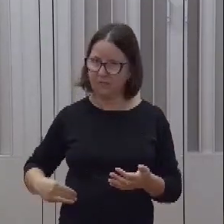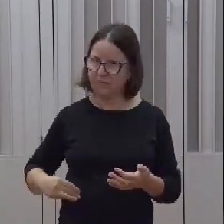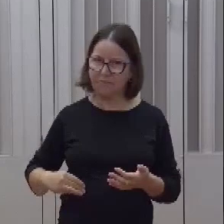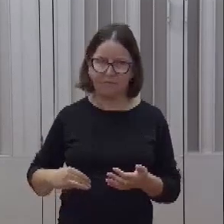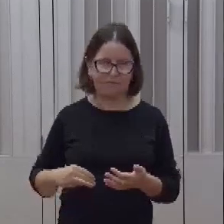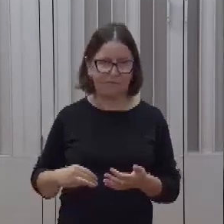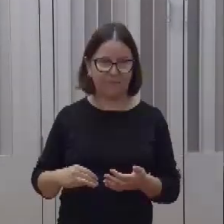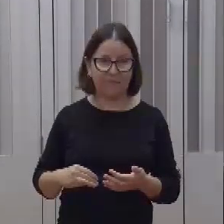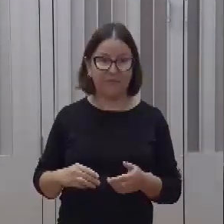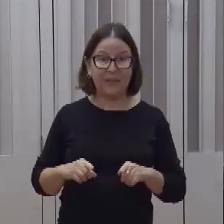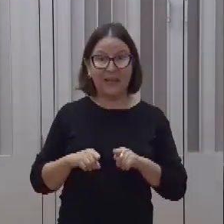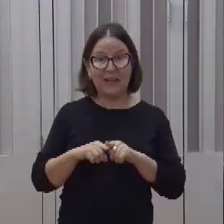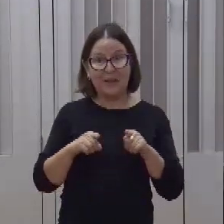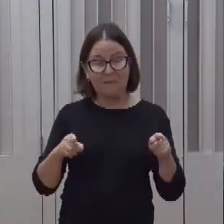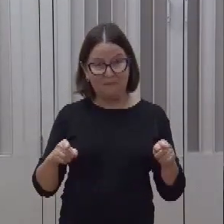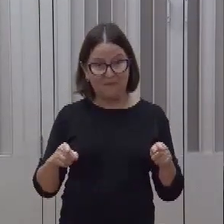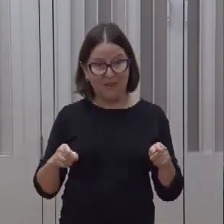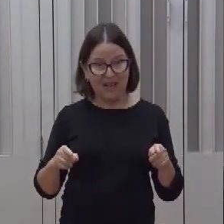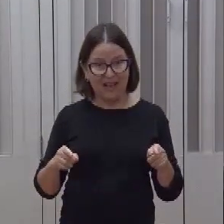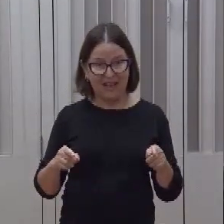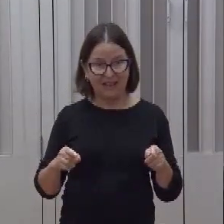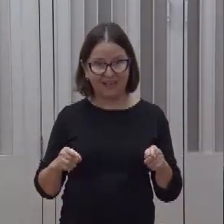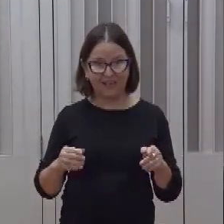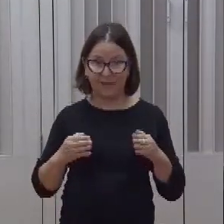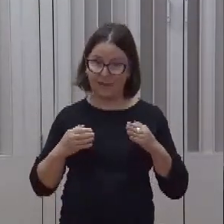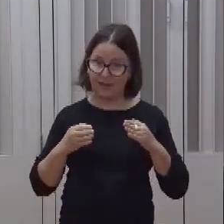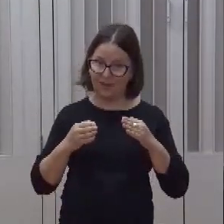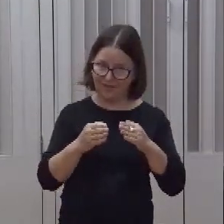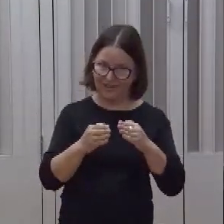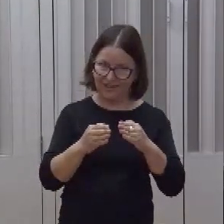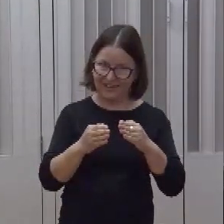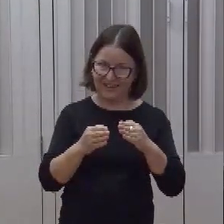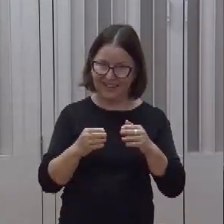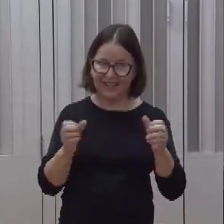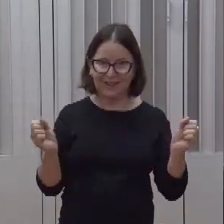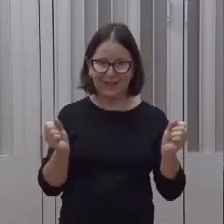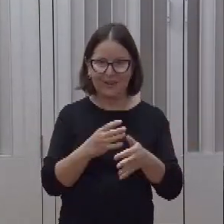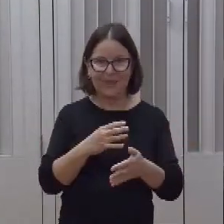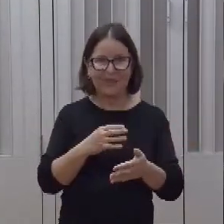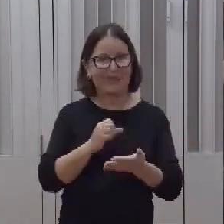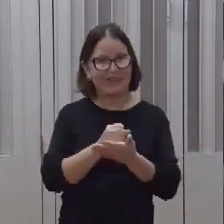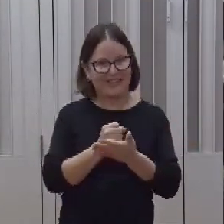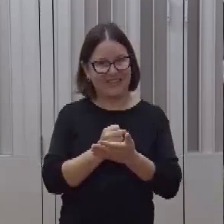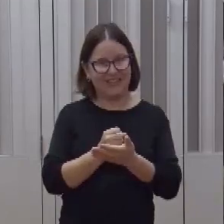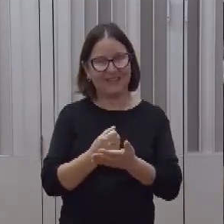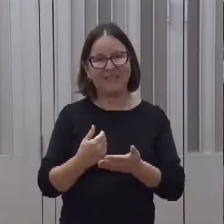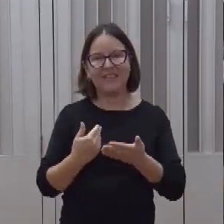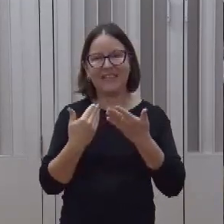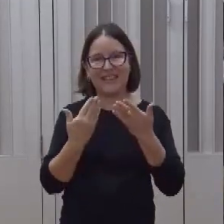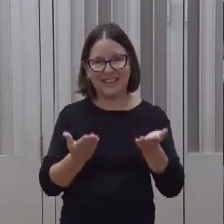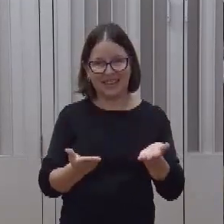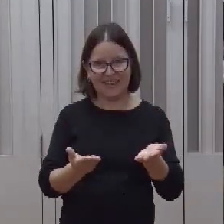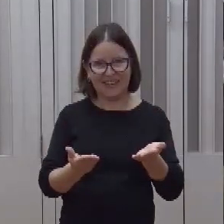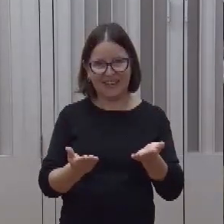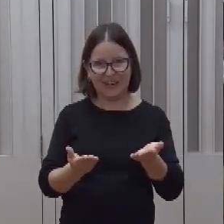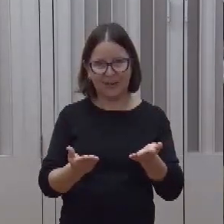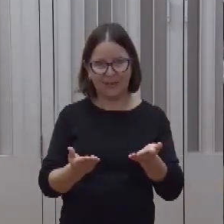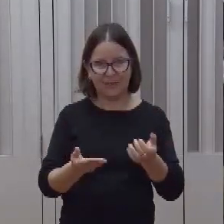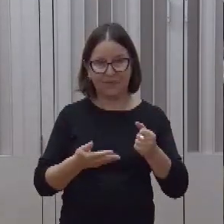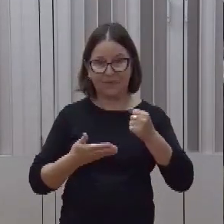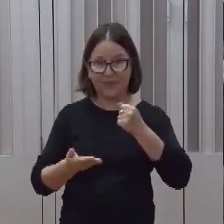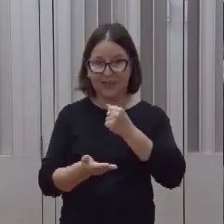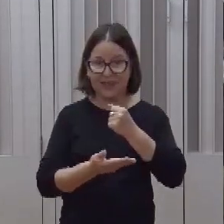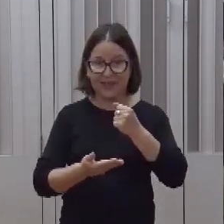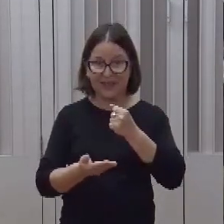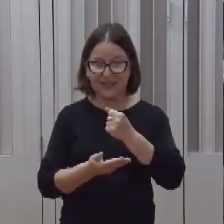É que no enfoque que o Novo Testamento dá a ele, a base é que